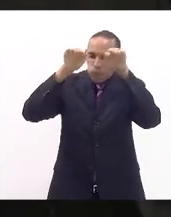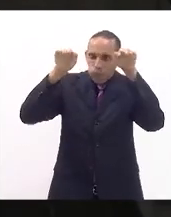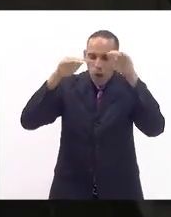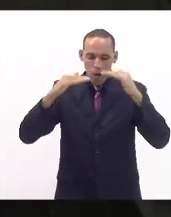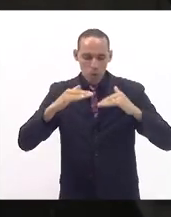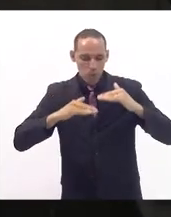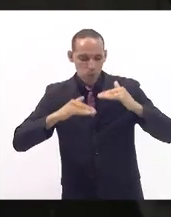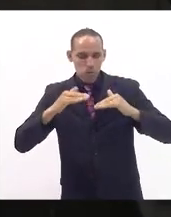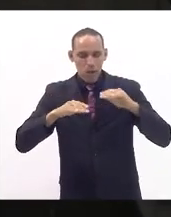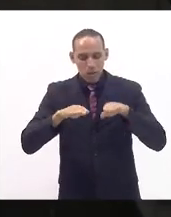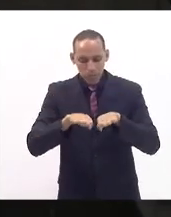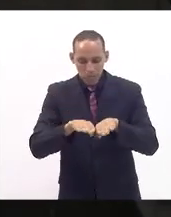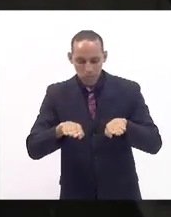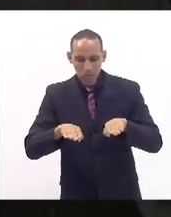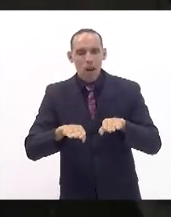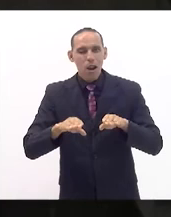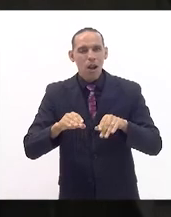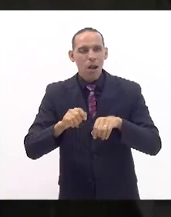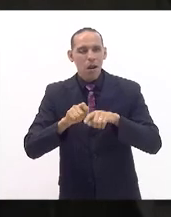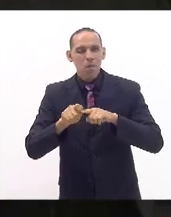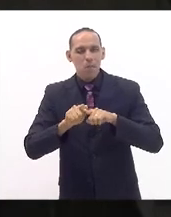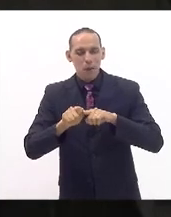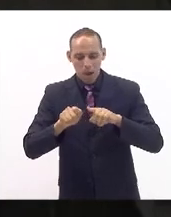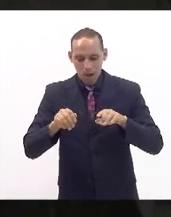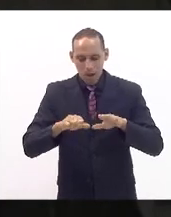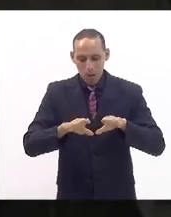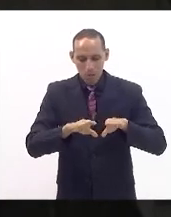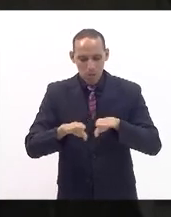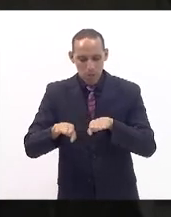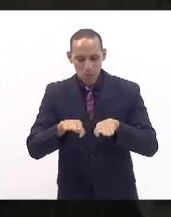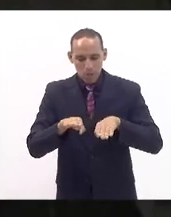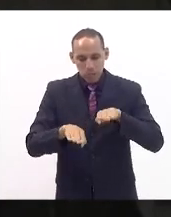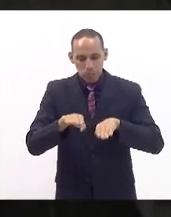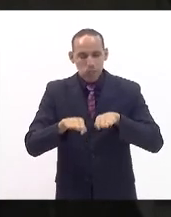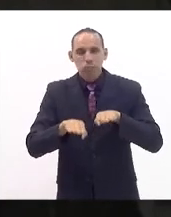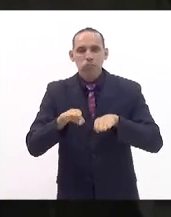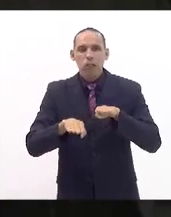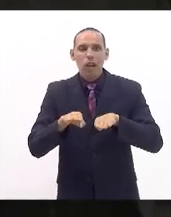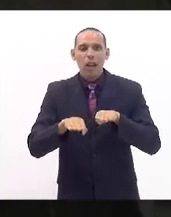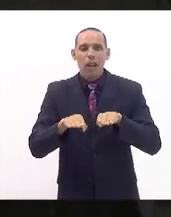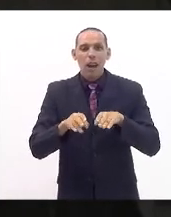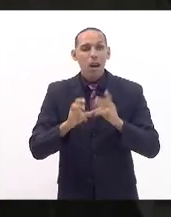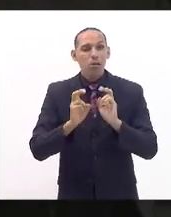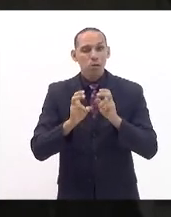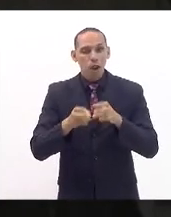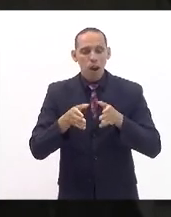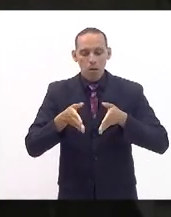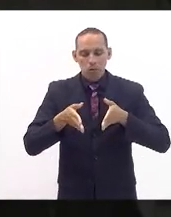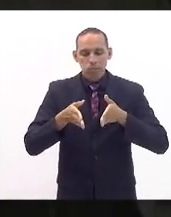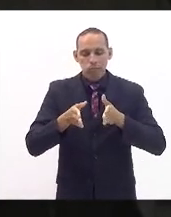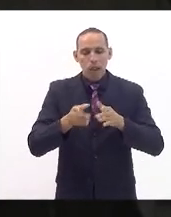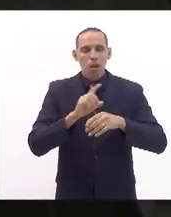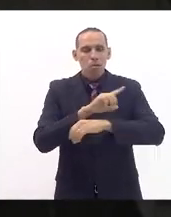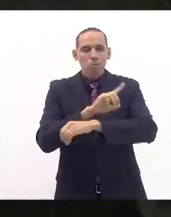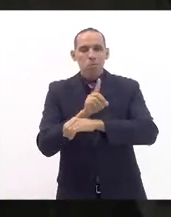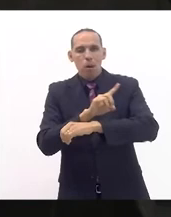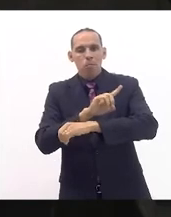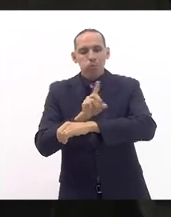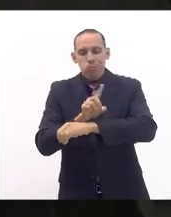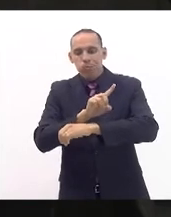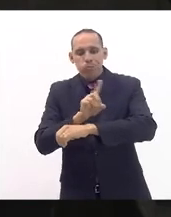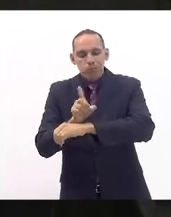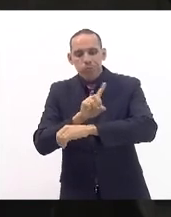um capeamento de borracha. O desenvolvimento do trem na linha, na sua velocidade de